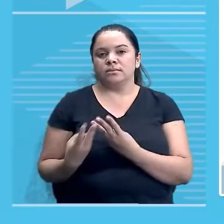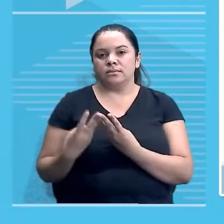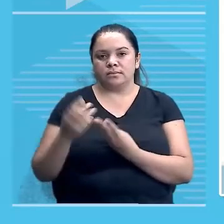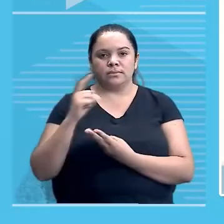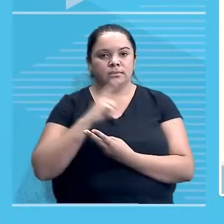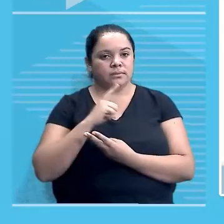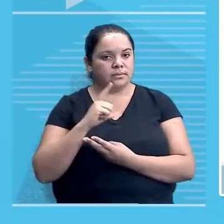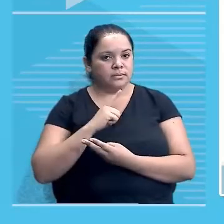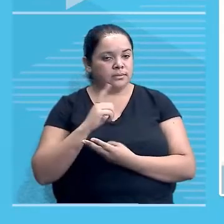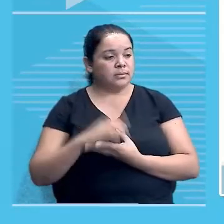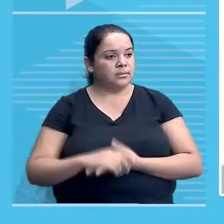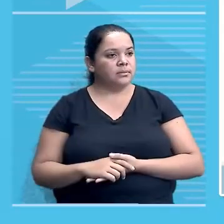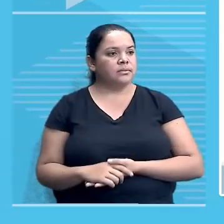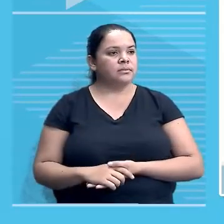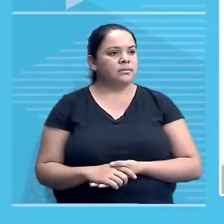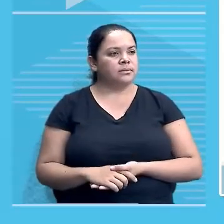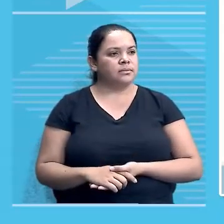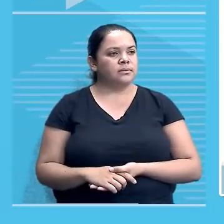Veja só.